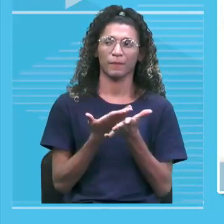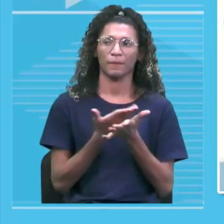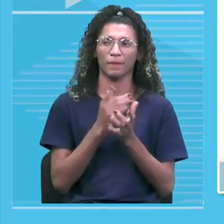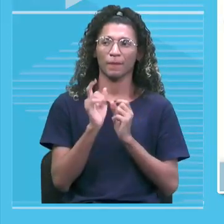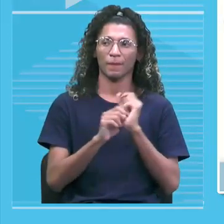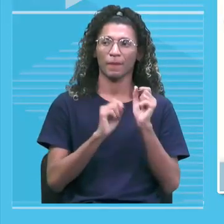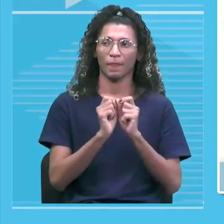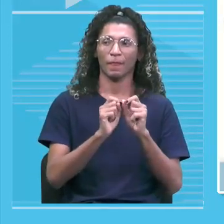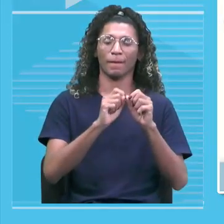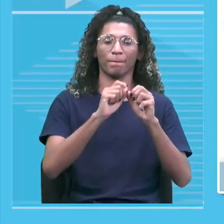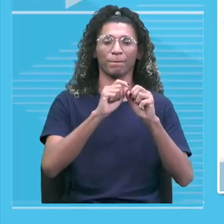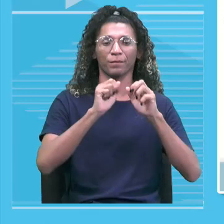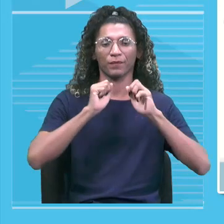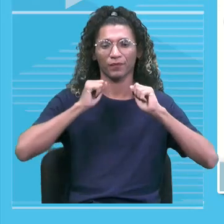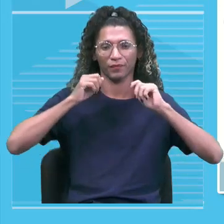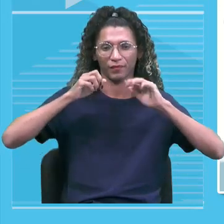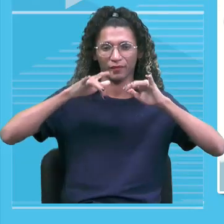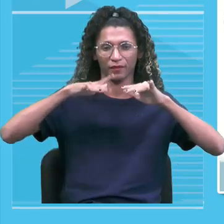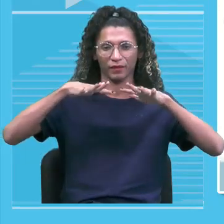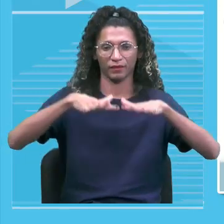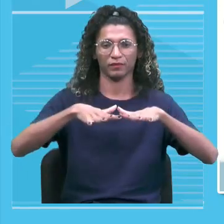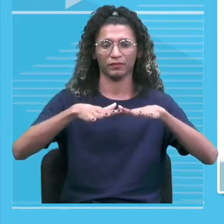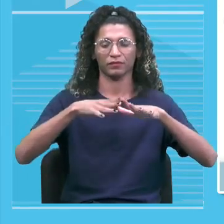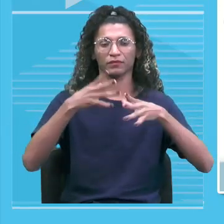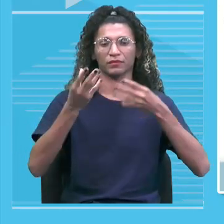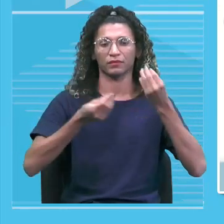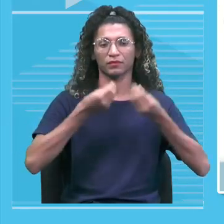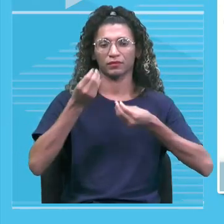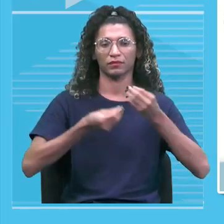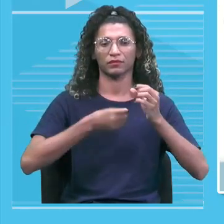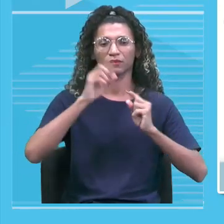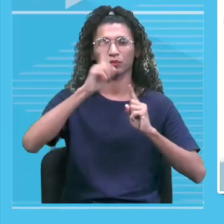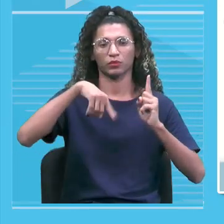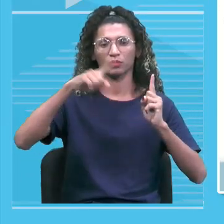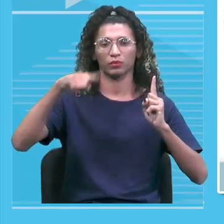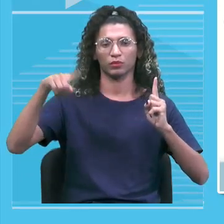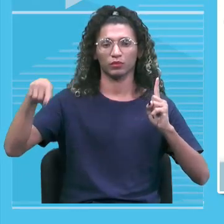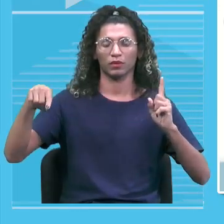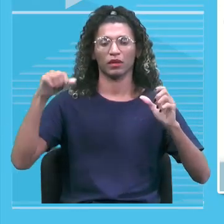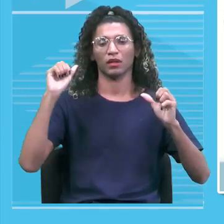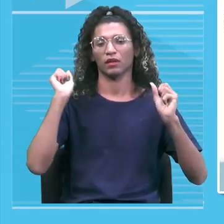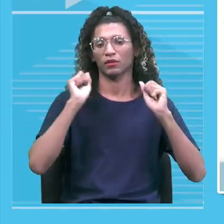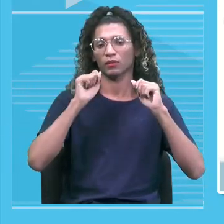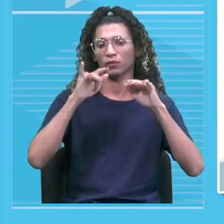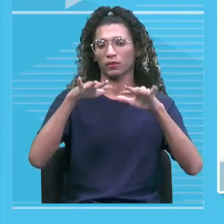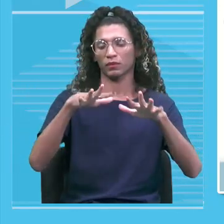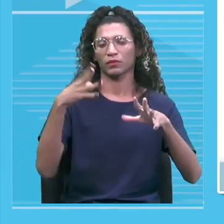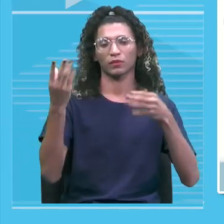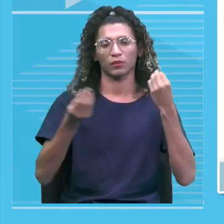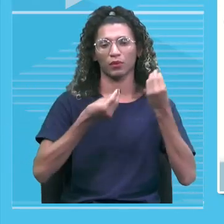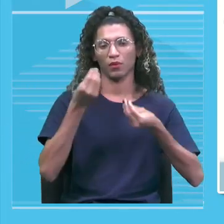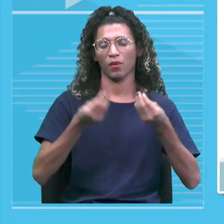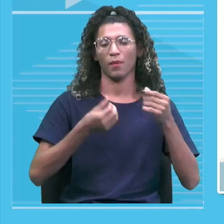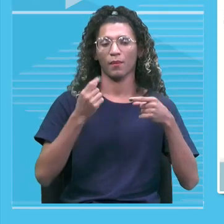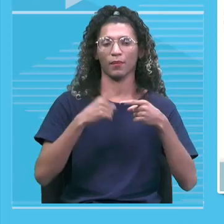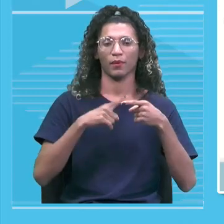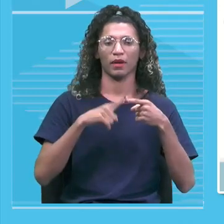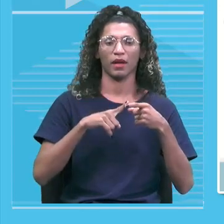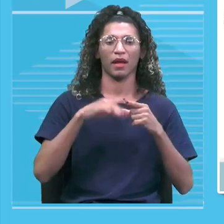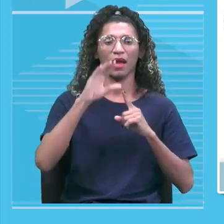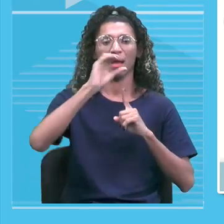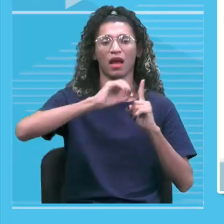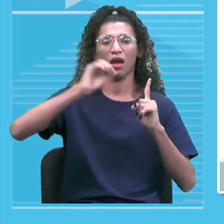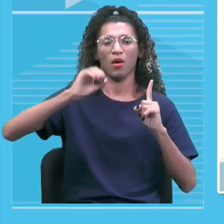propagação Ou seja a direção que ela se transmite que a onda se